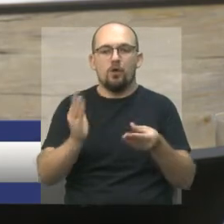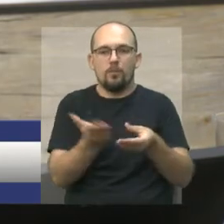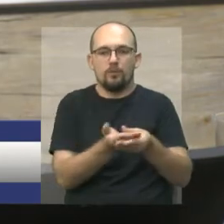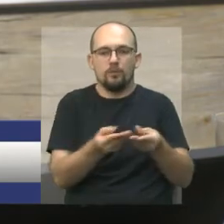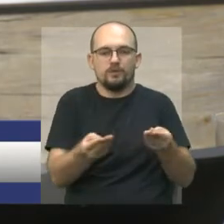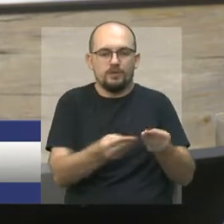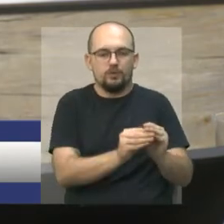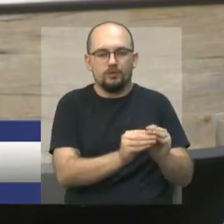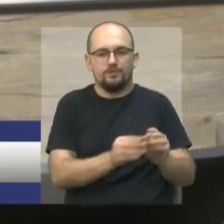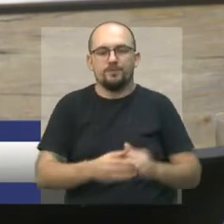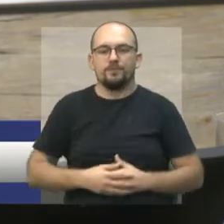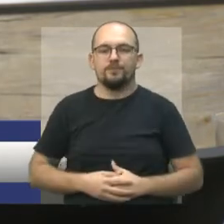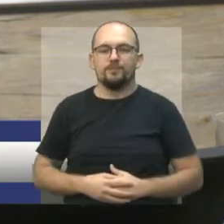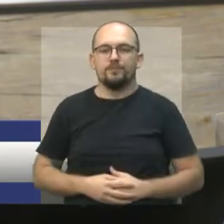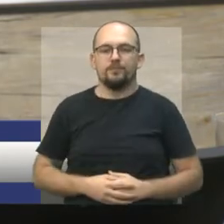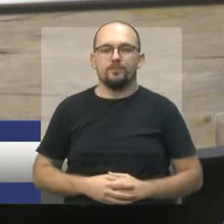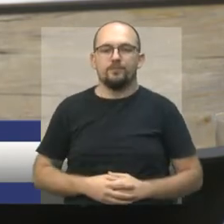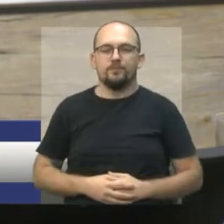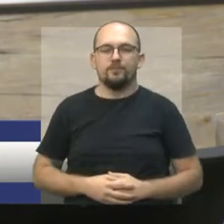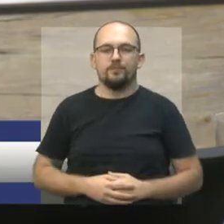processo.